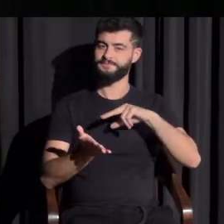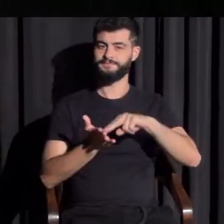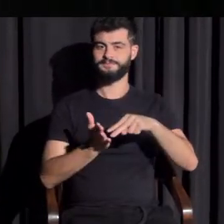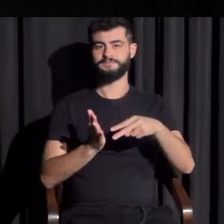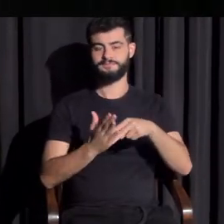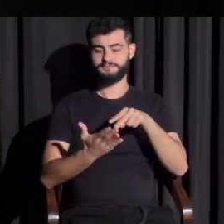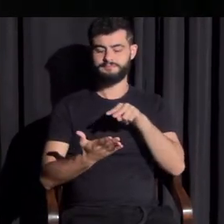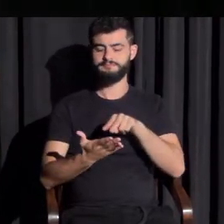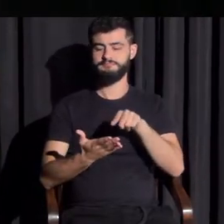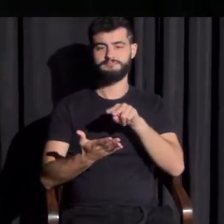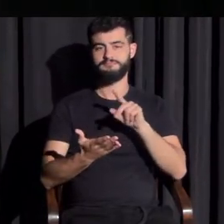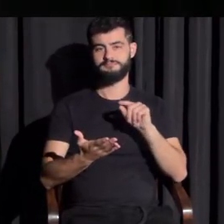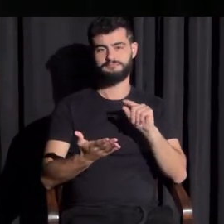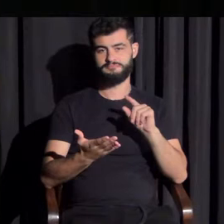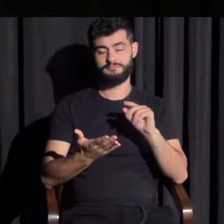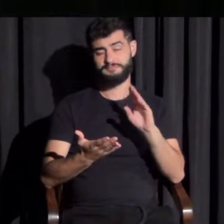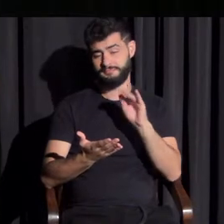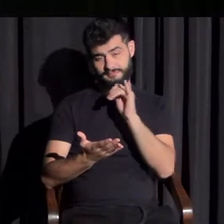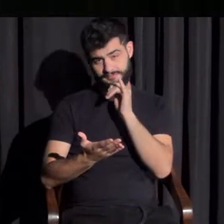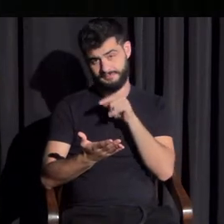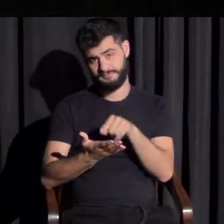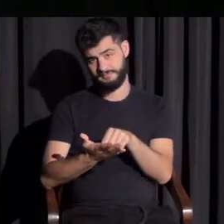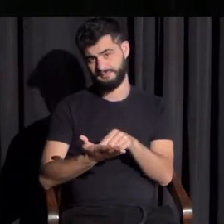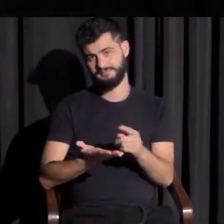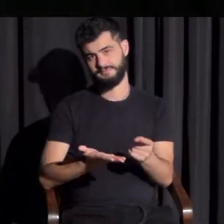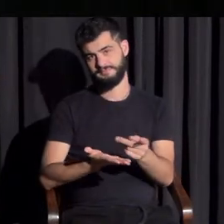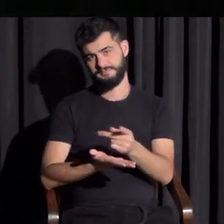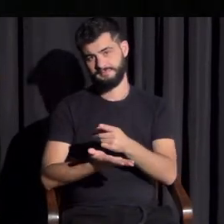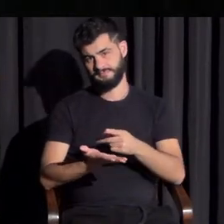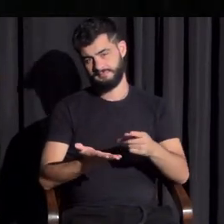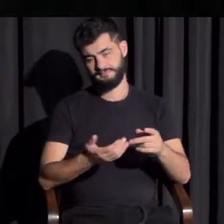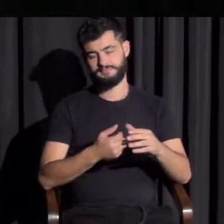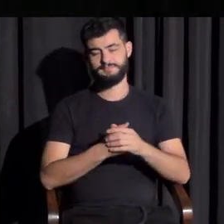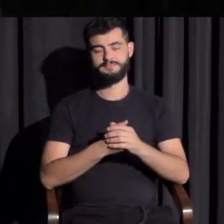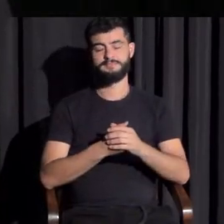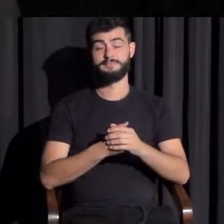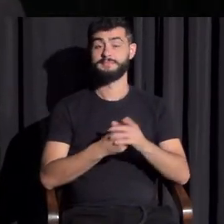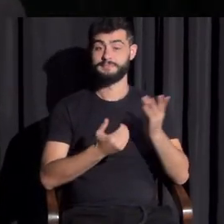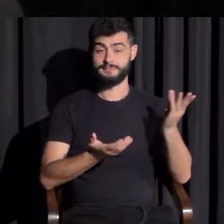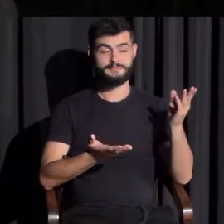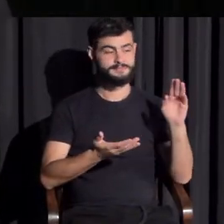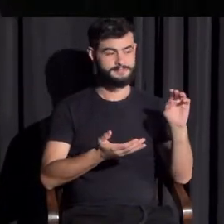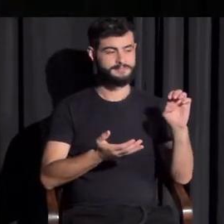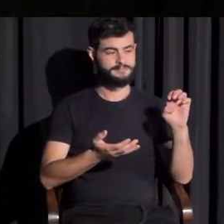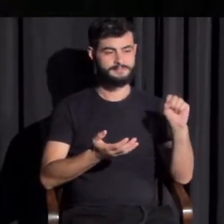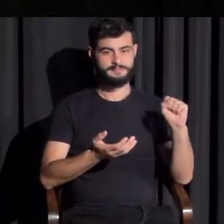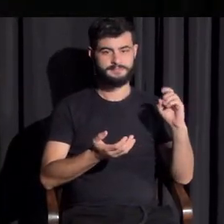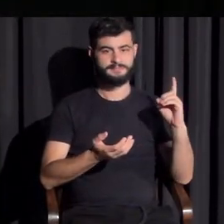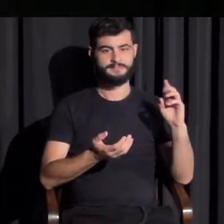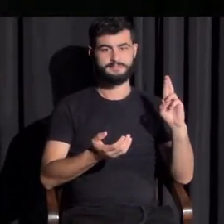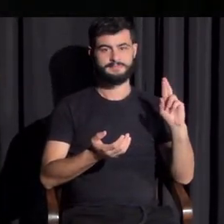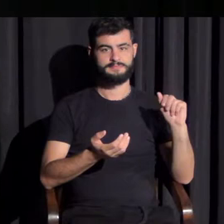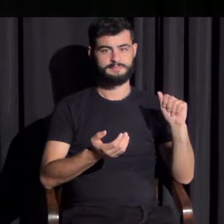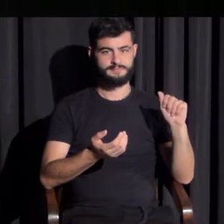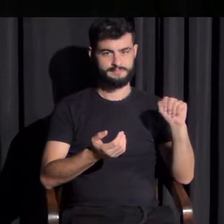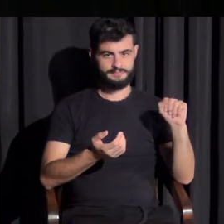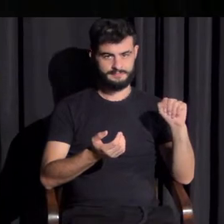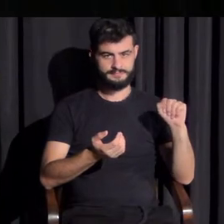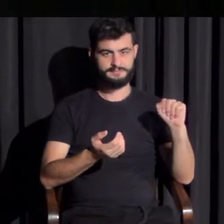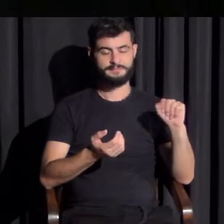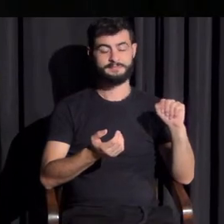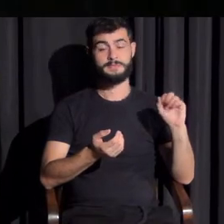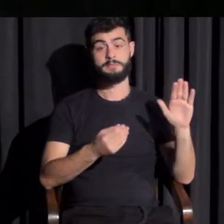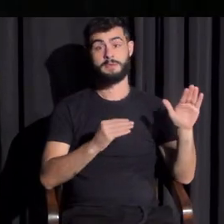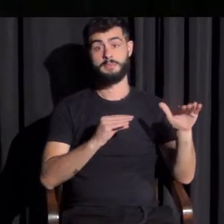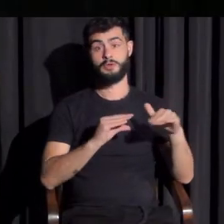caso, especificamente, dos desenhos. E esse rapaz, o Esdras, ele encaminhou, então, os desenhos para